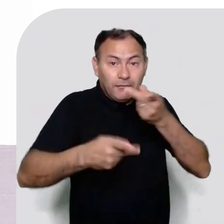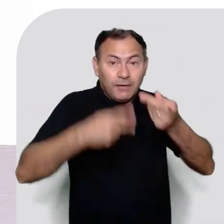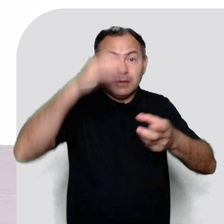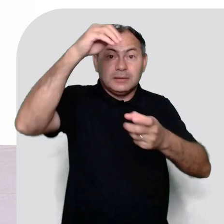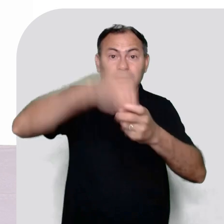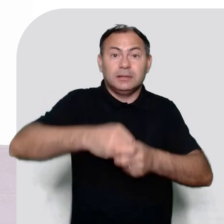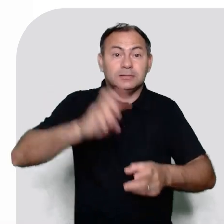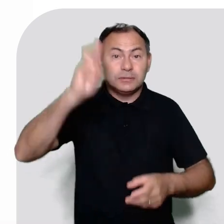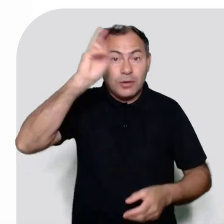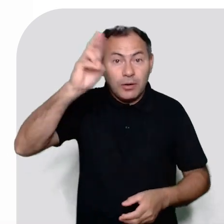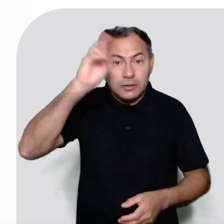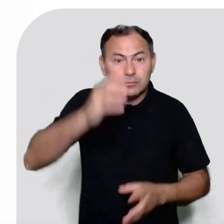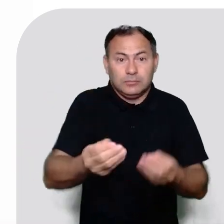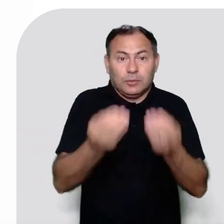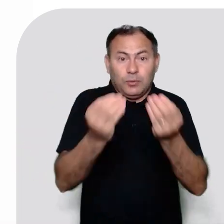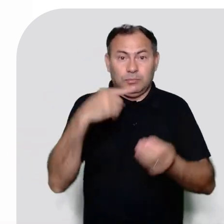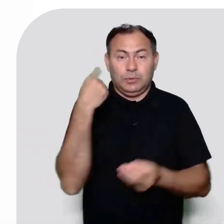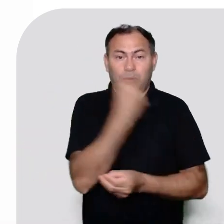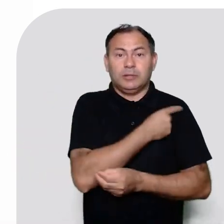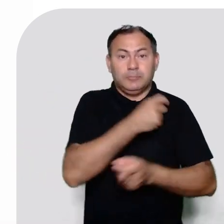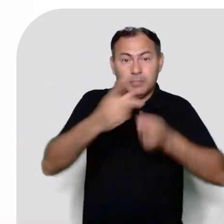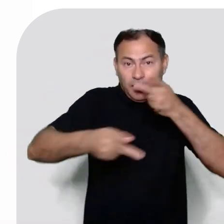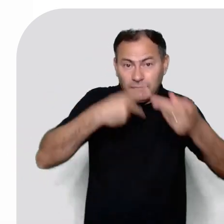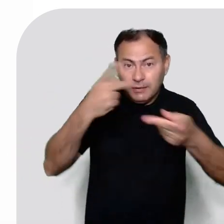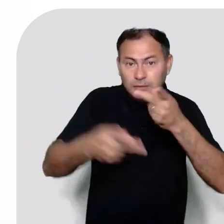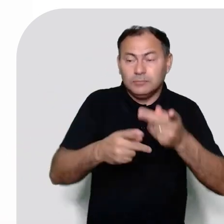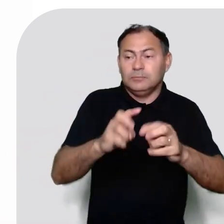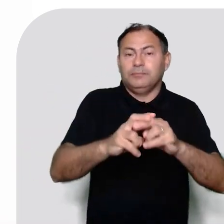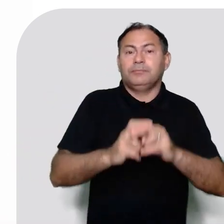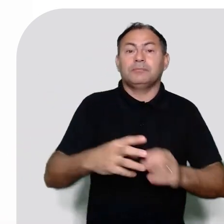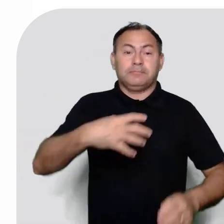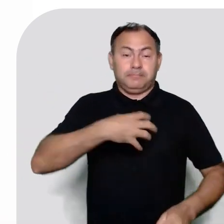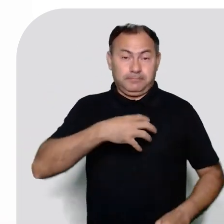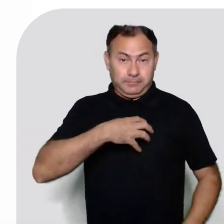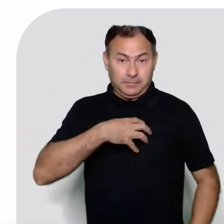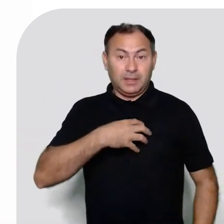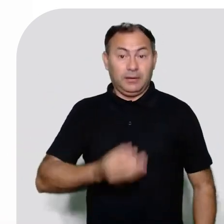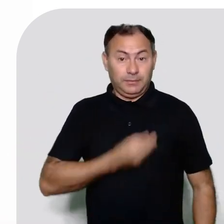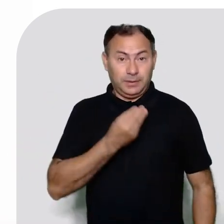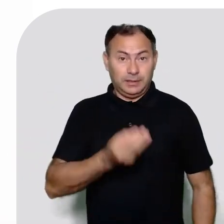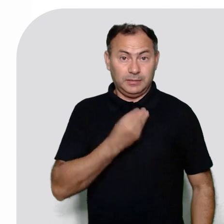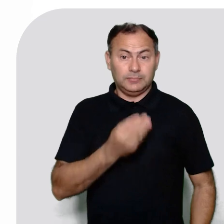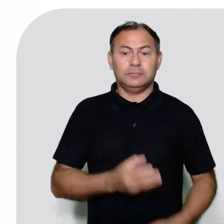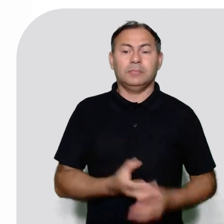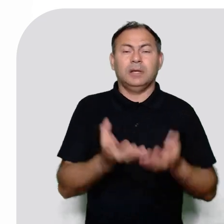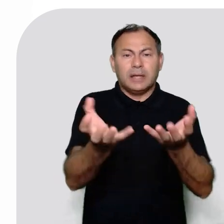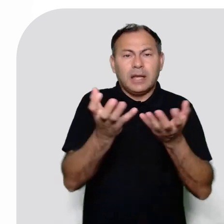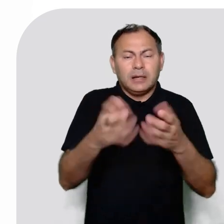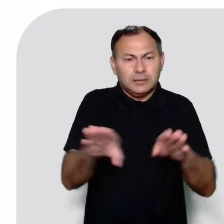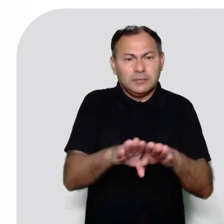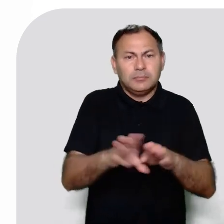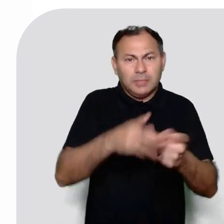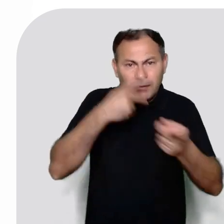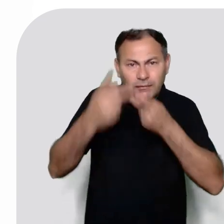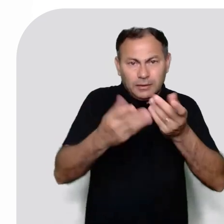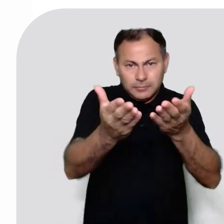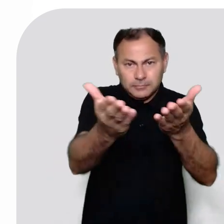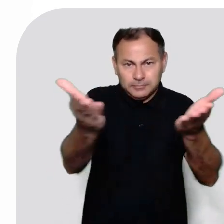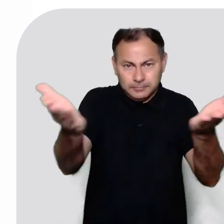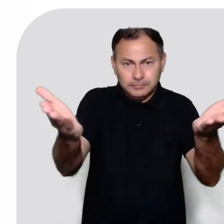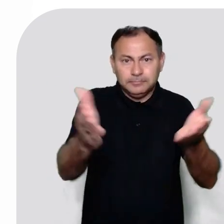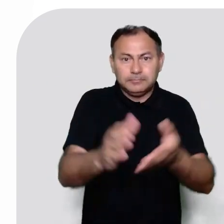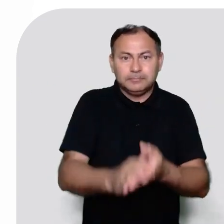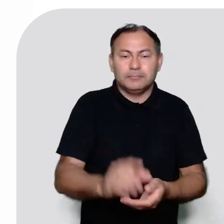da história. E como nós estamos falando aqui sobre o sentido da vida, quero também trazer para